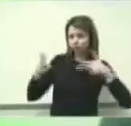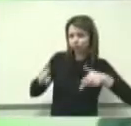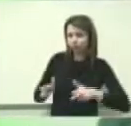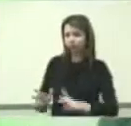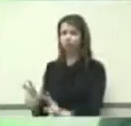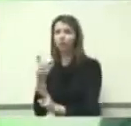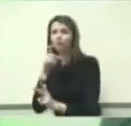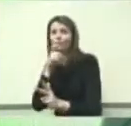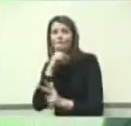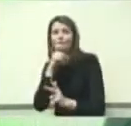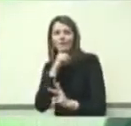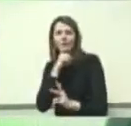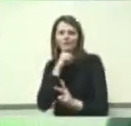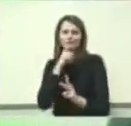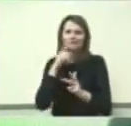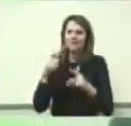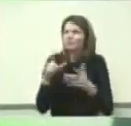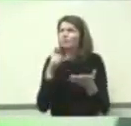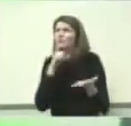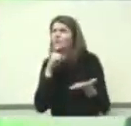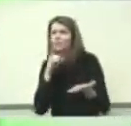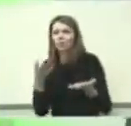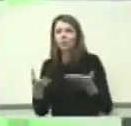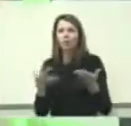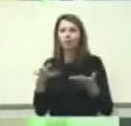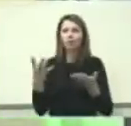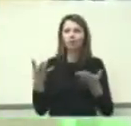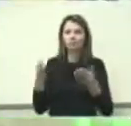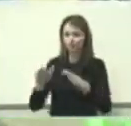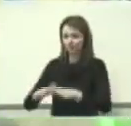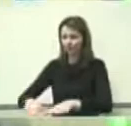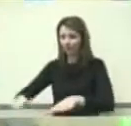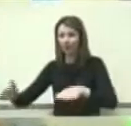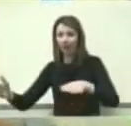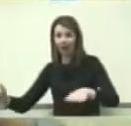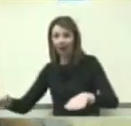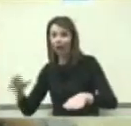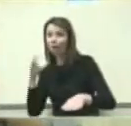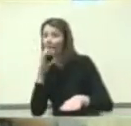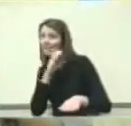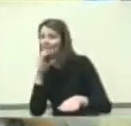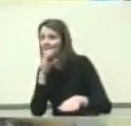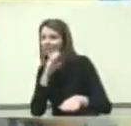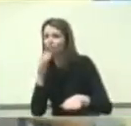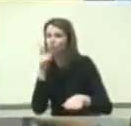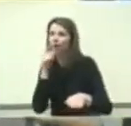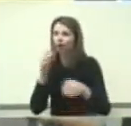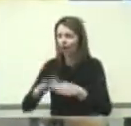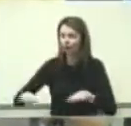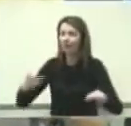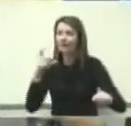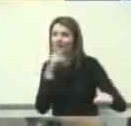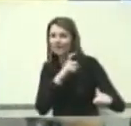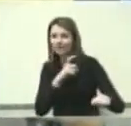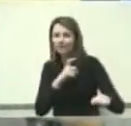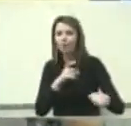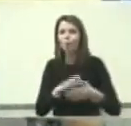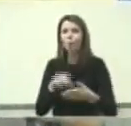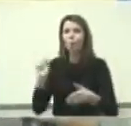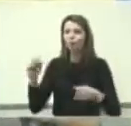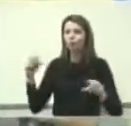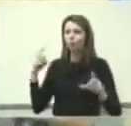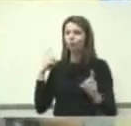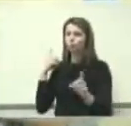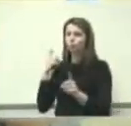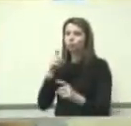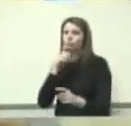frio de lá muito gelado quando se depara com as águas quentes do mar da Galileia provoca realmente